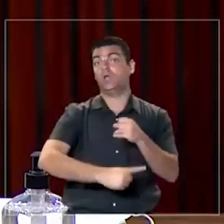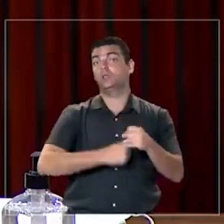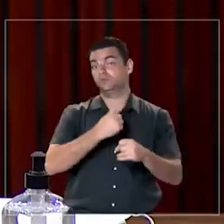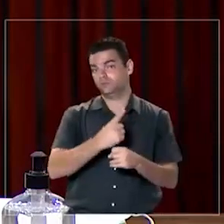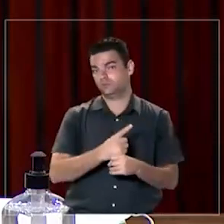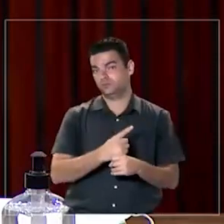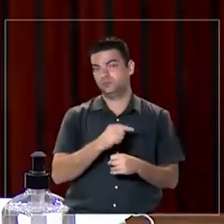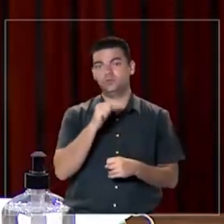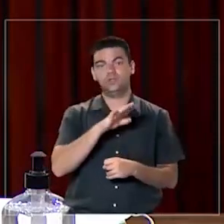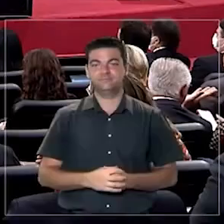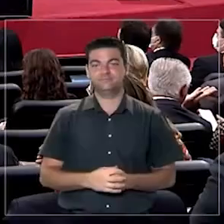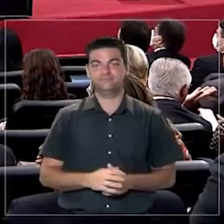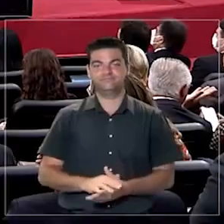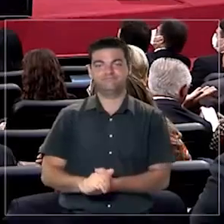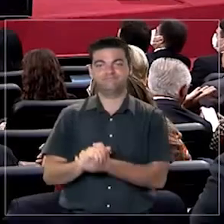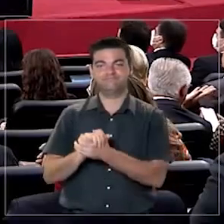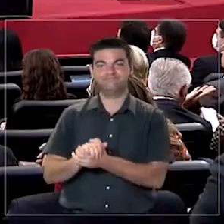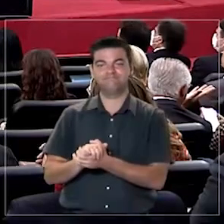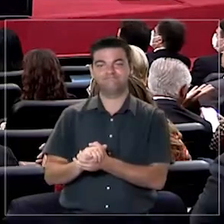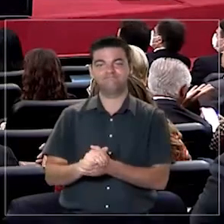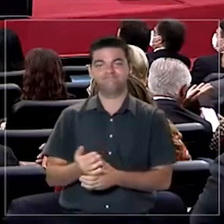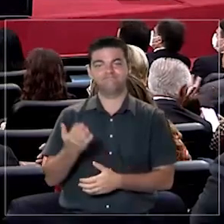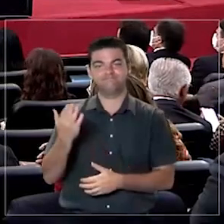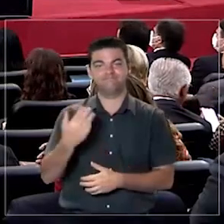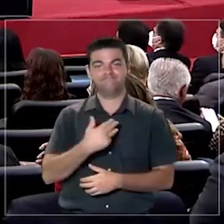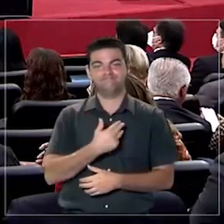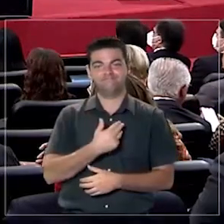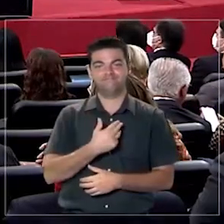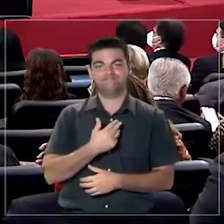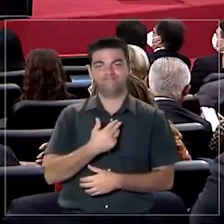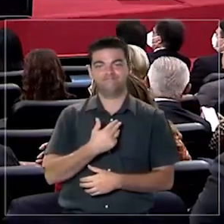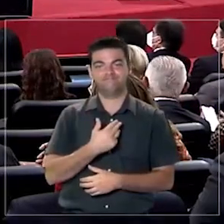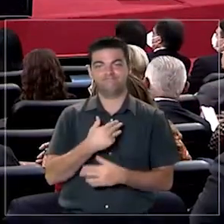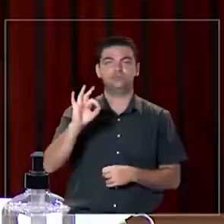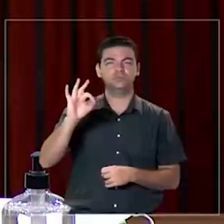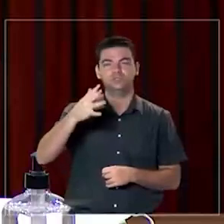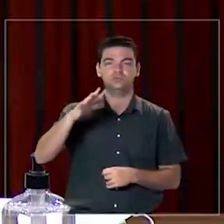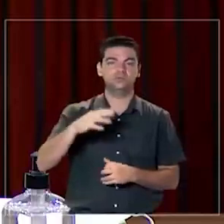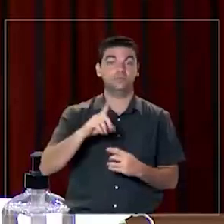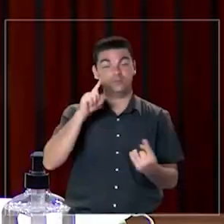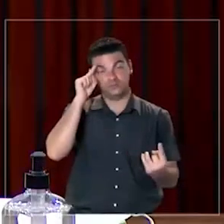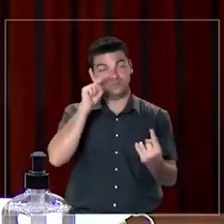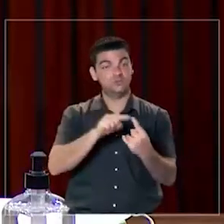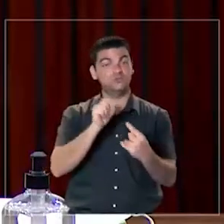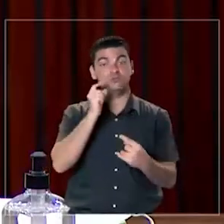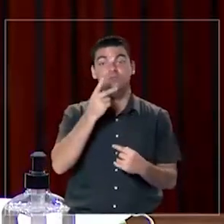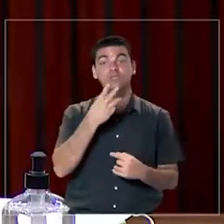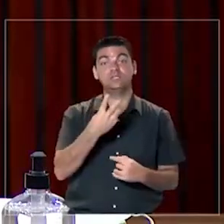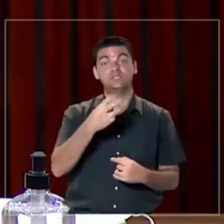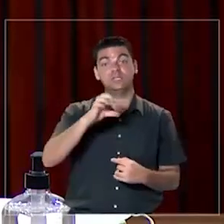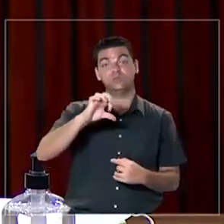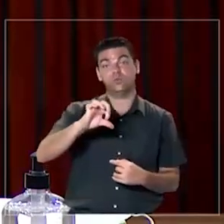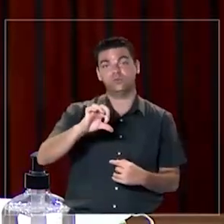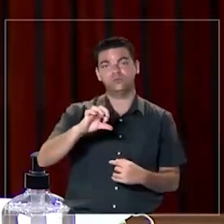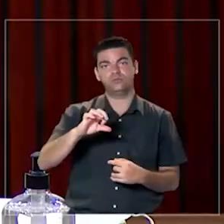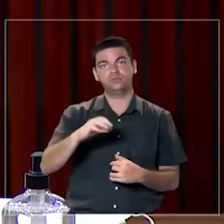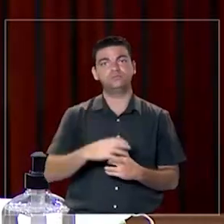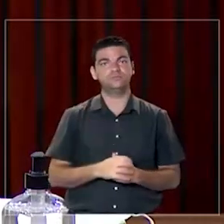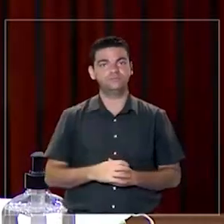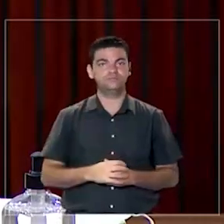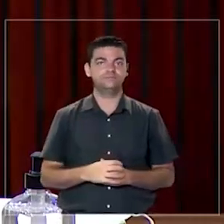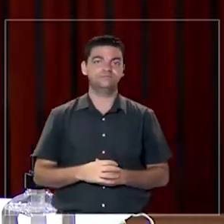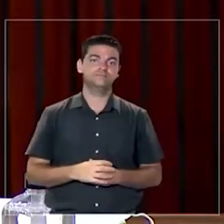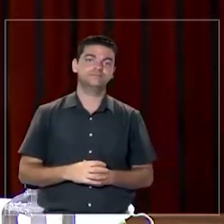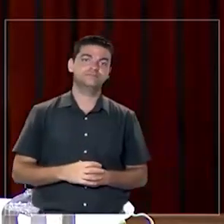parados sem solução e o tempo médio entre afetação e a publicação dos recursos repetitivos se aproximam dos